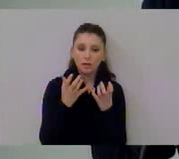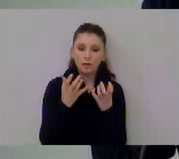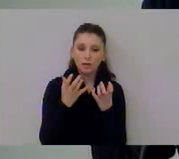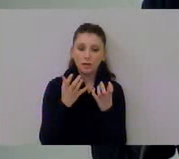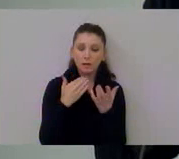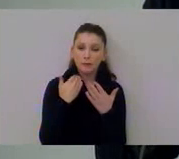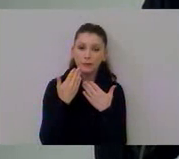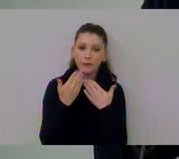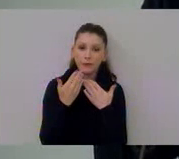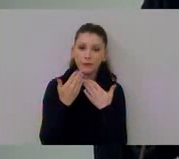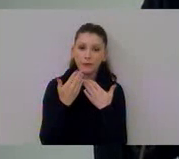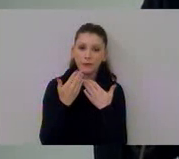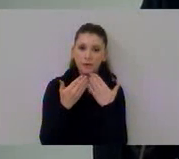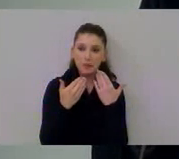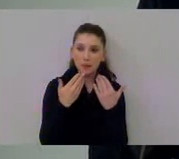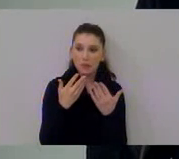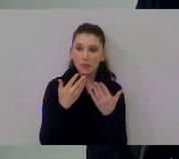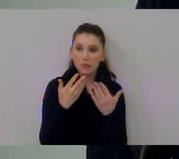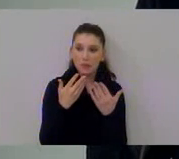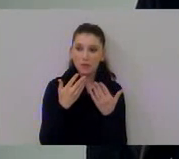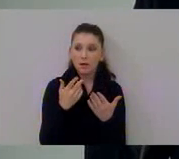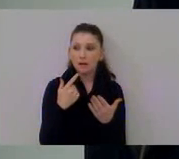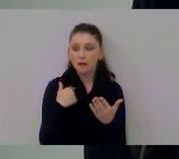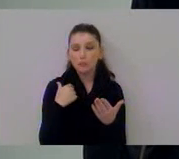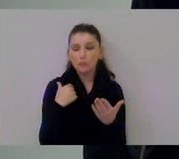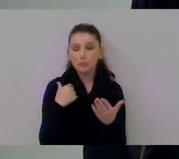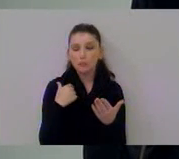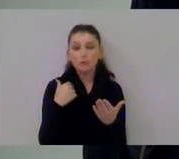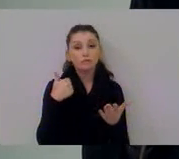concordo com o vereador Júlio,